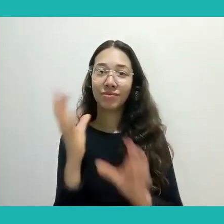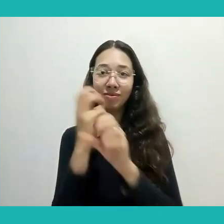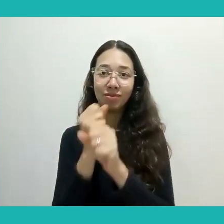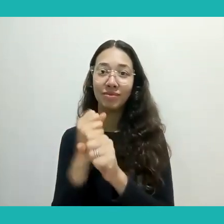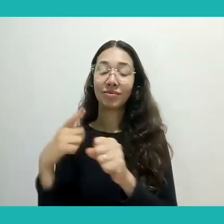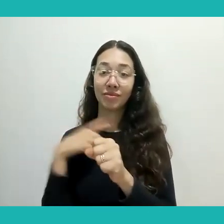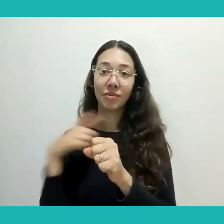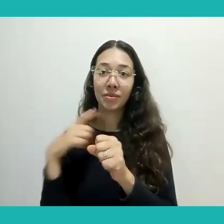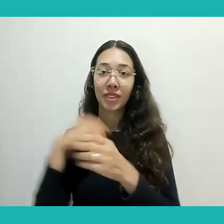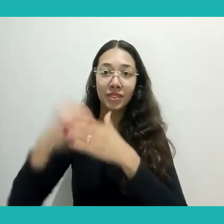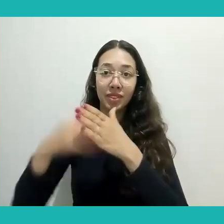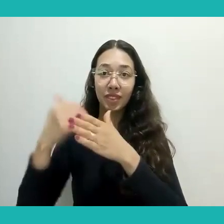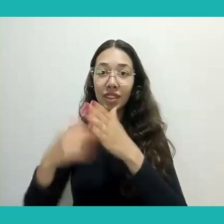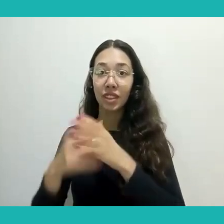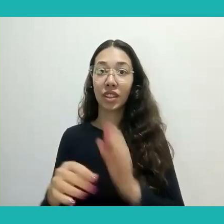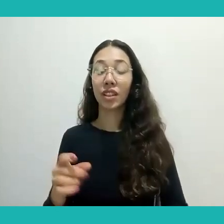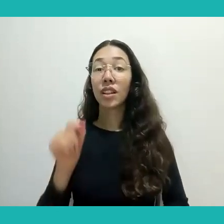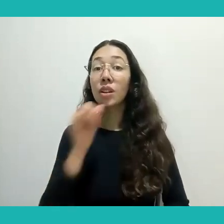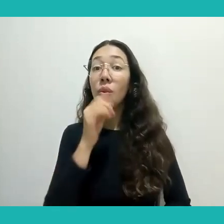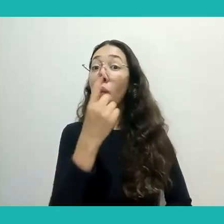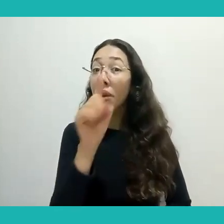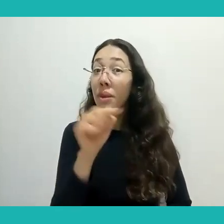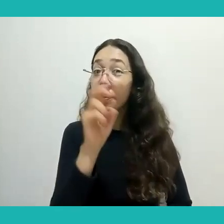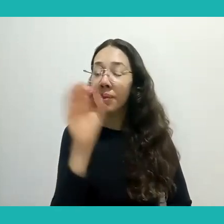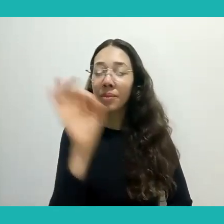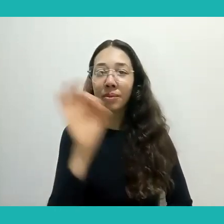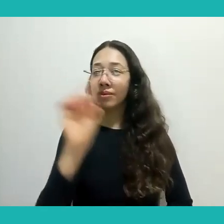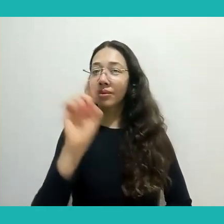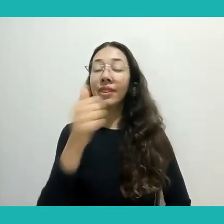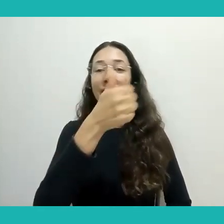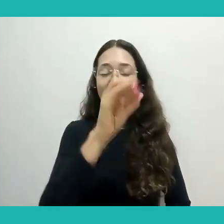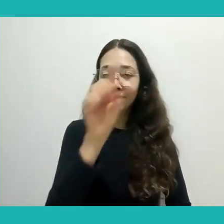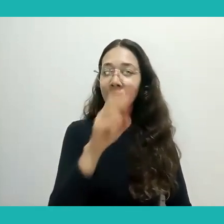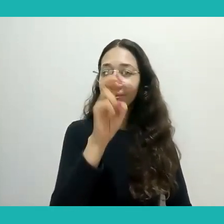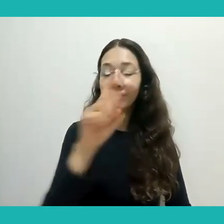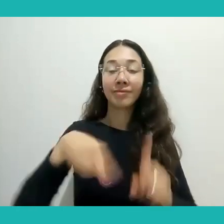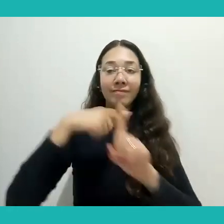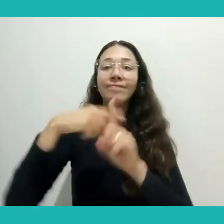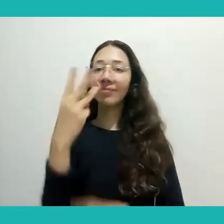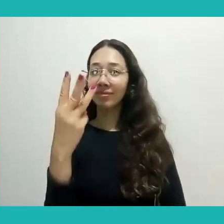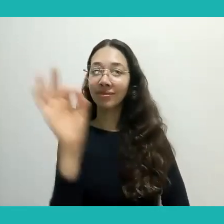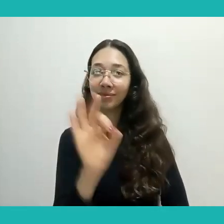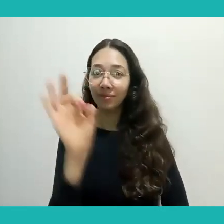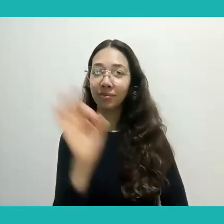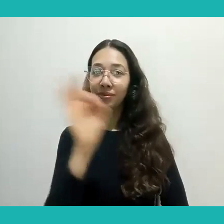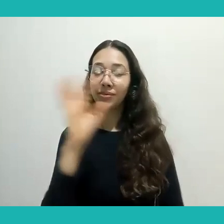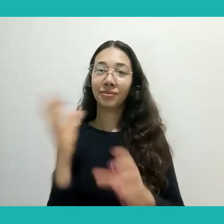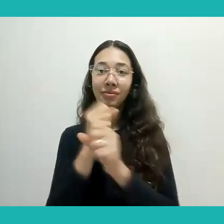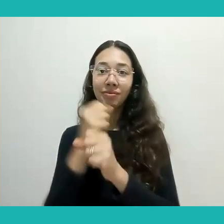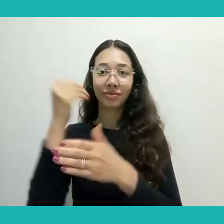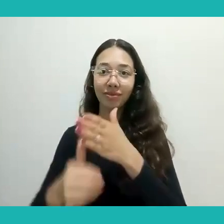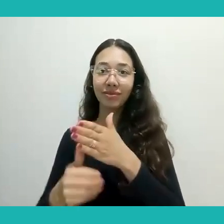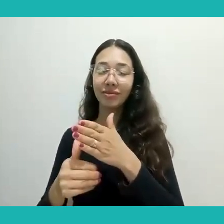Ela não vai recolher os 1,5%, vai ser a alíquota ordinária de 10,5% somada à alíquota especial de 3%.